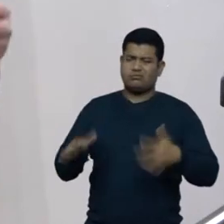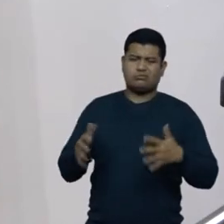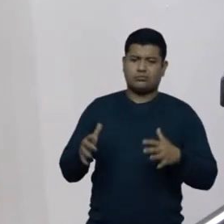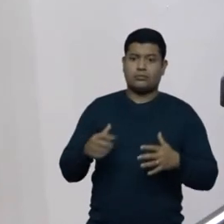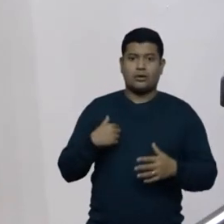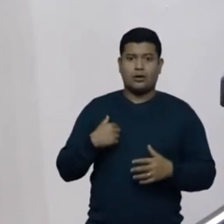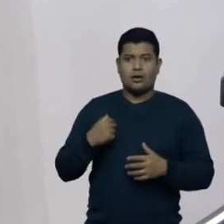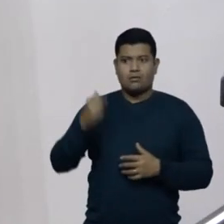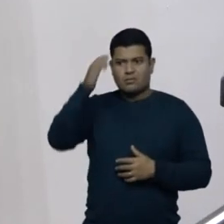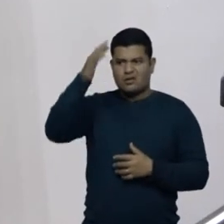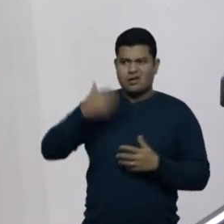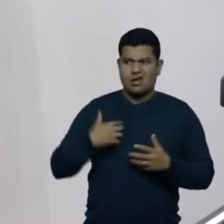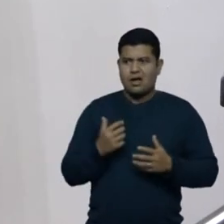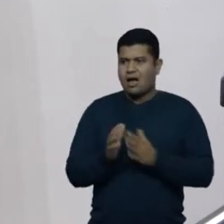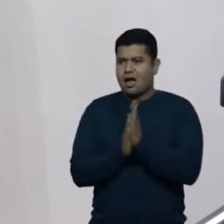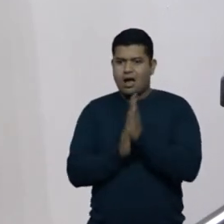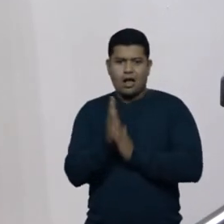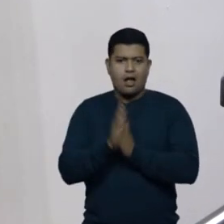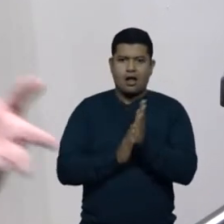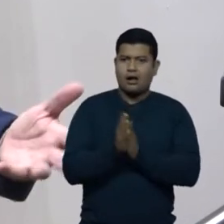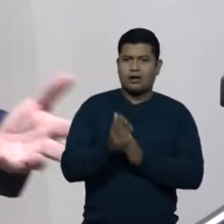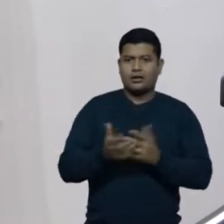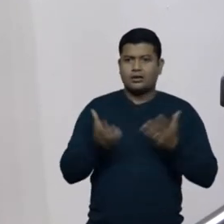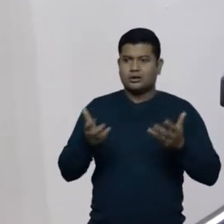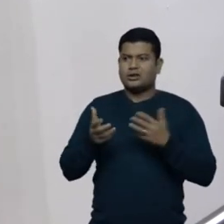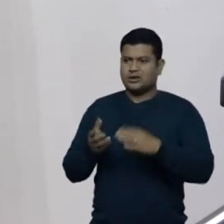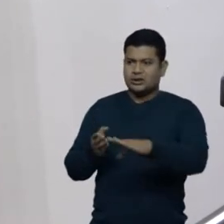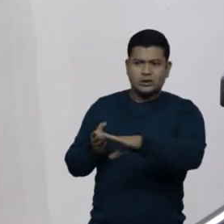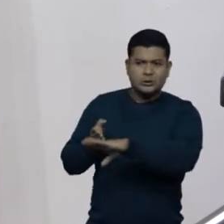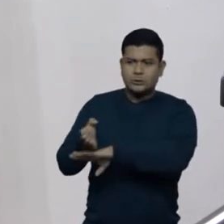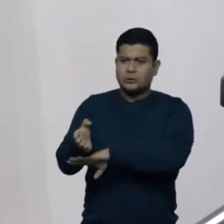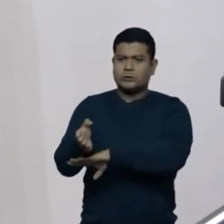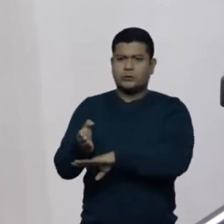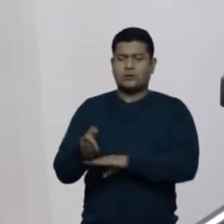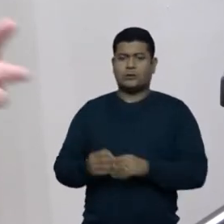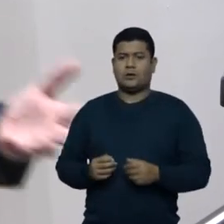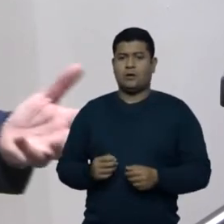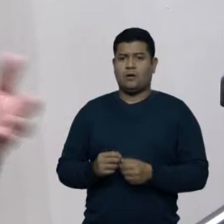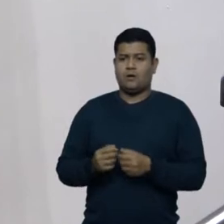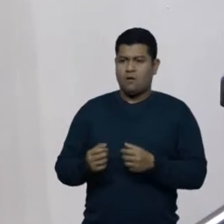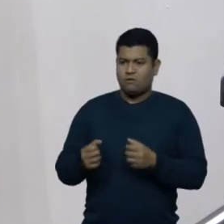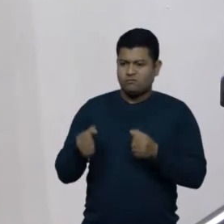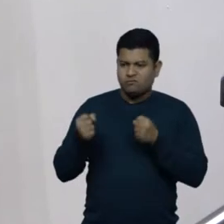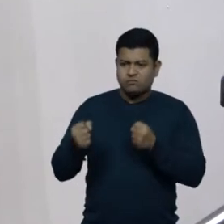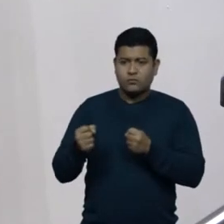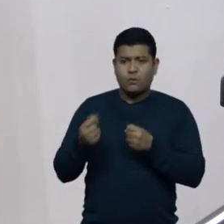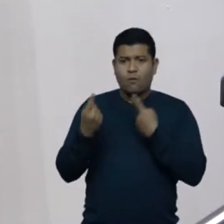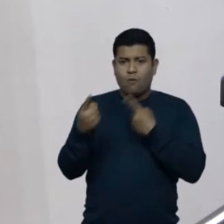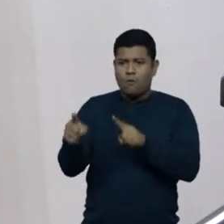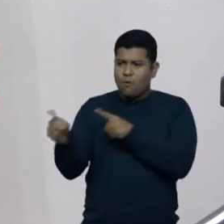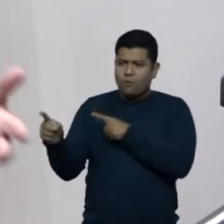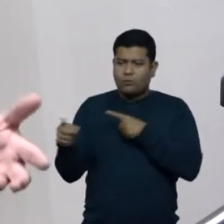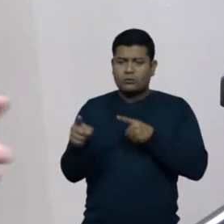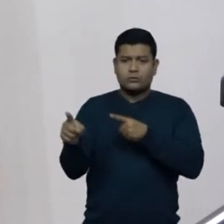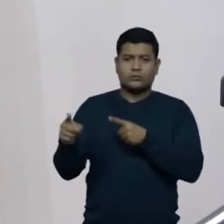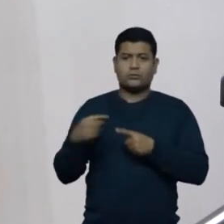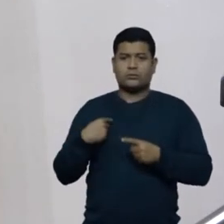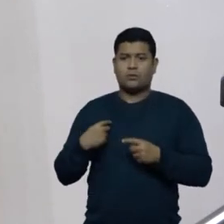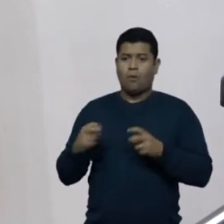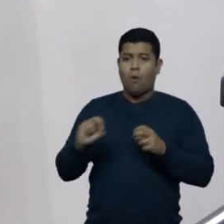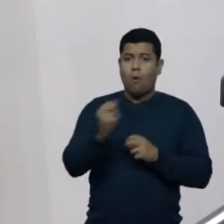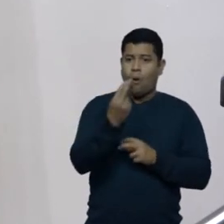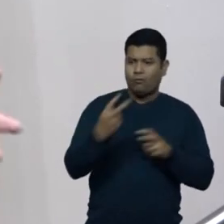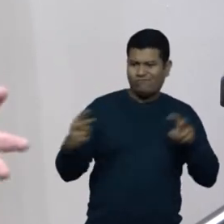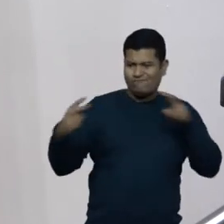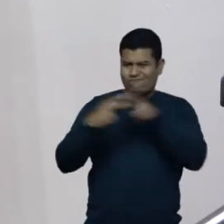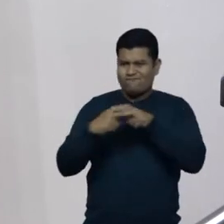torcendo para querer ter que entrar, fazer força, entrar em luta corporal